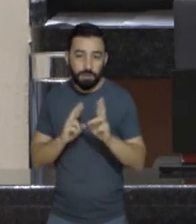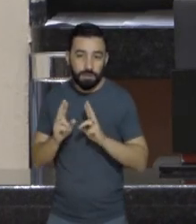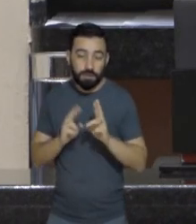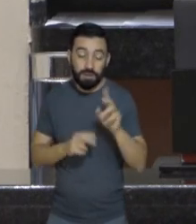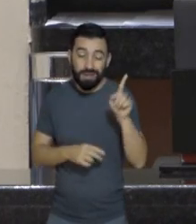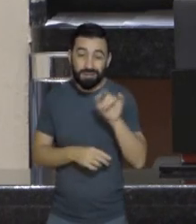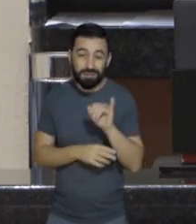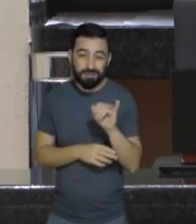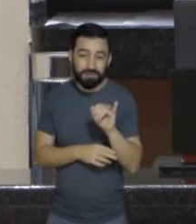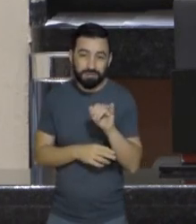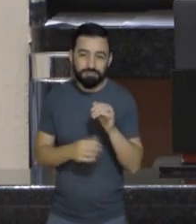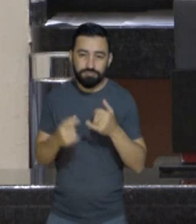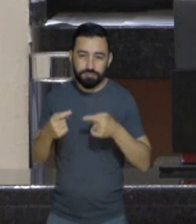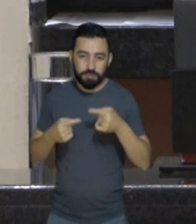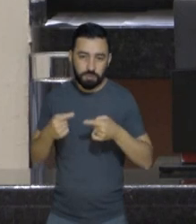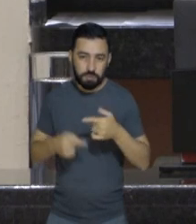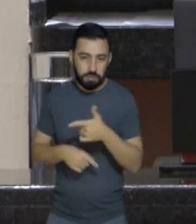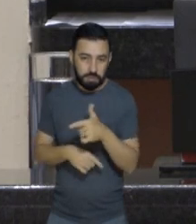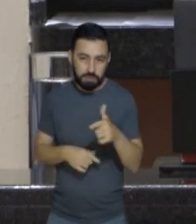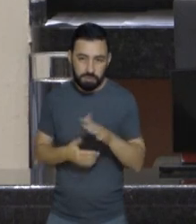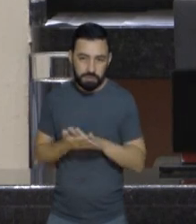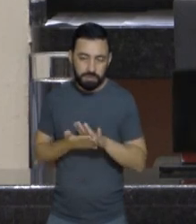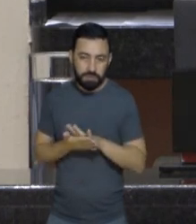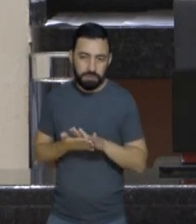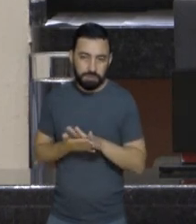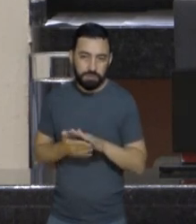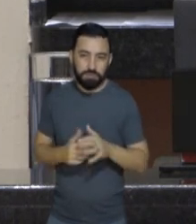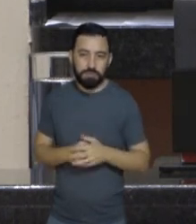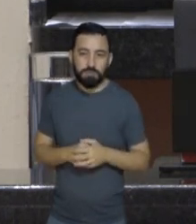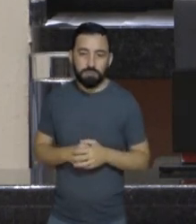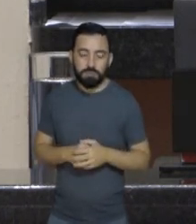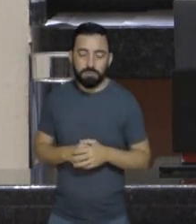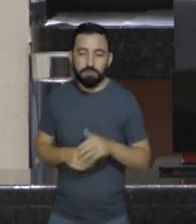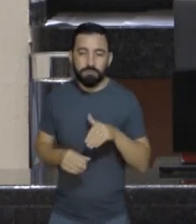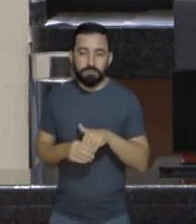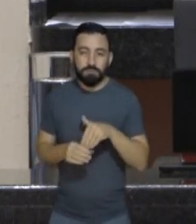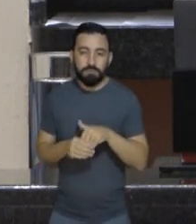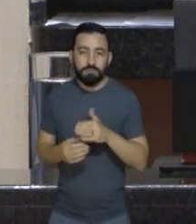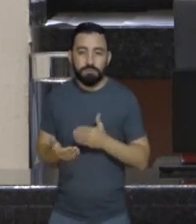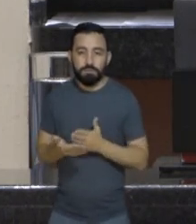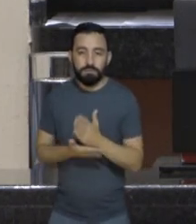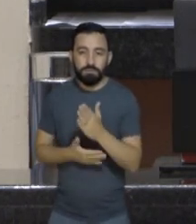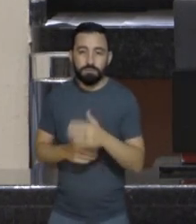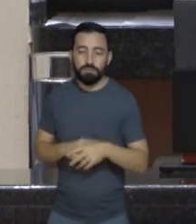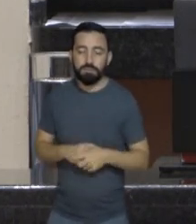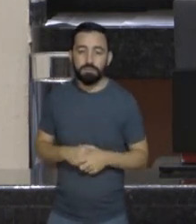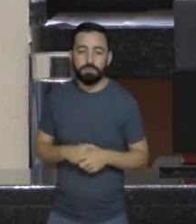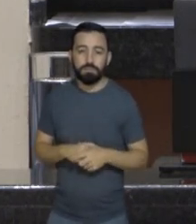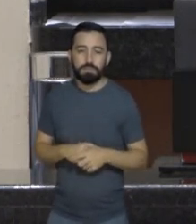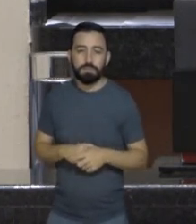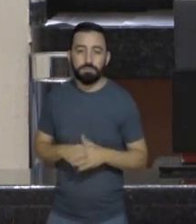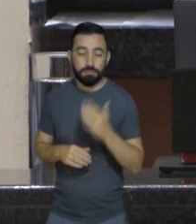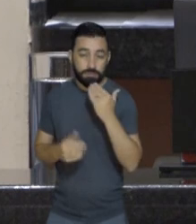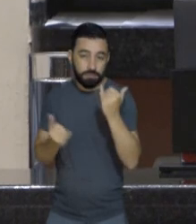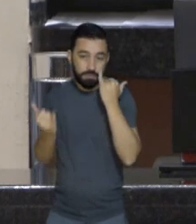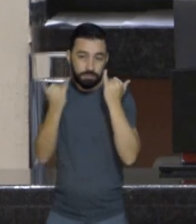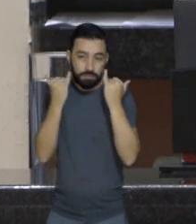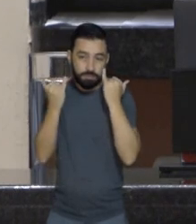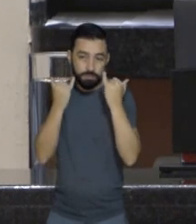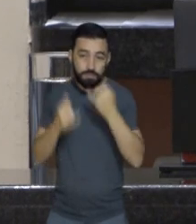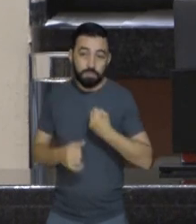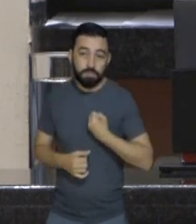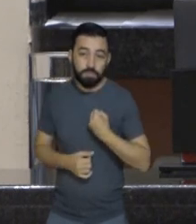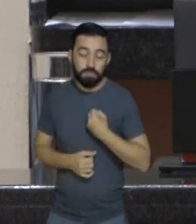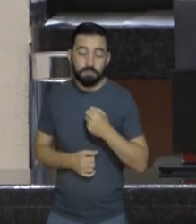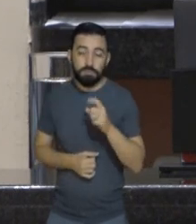Itajaí. Em discussão, não havendo quem queira discuti-lo, em votação, está aprovado. Pedido de informação número